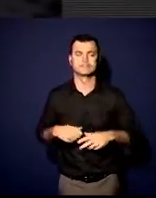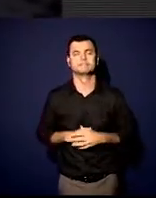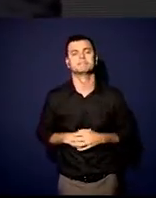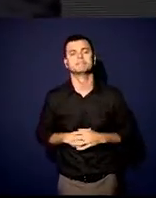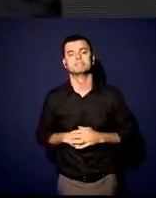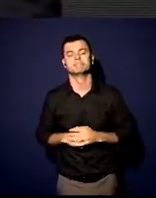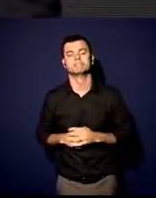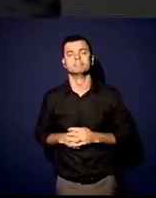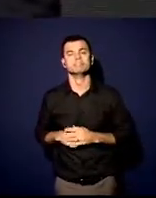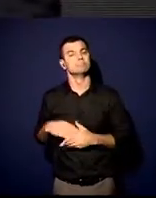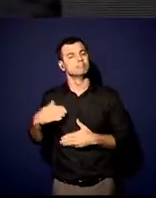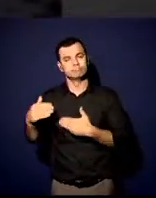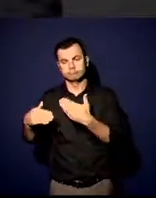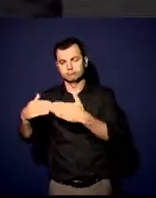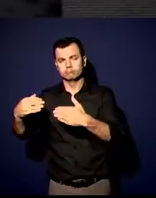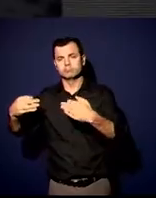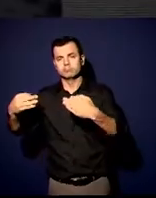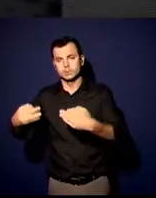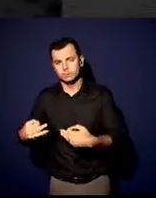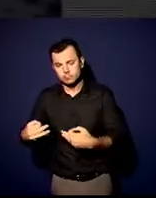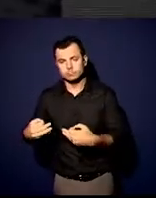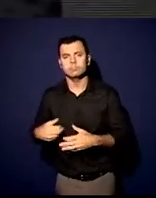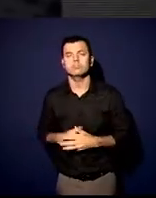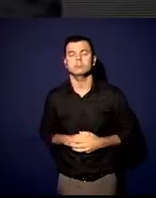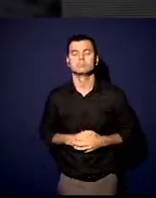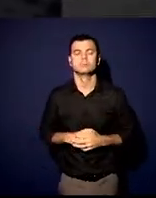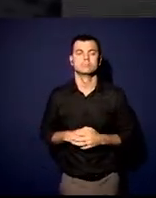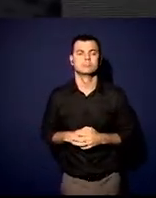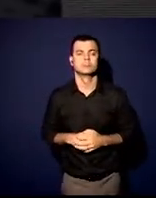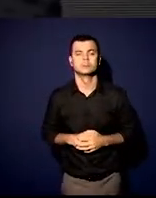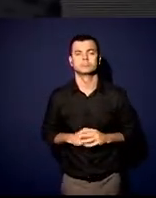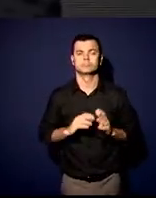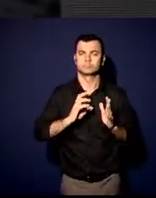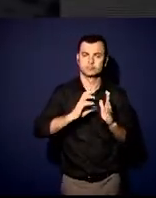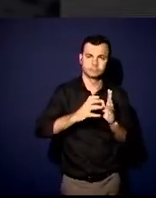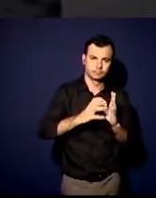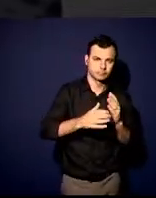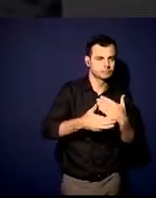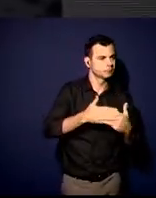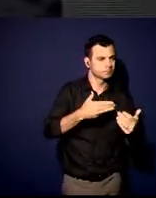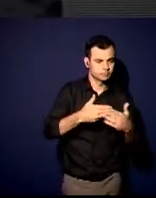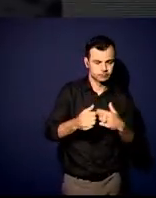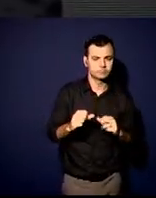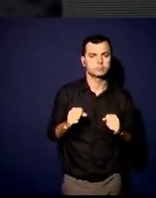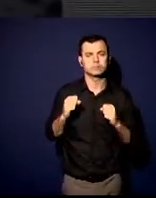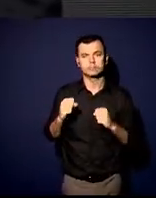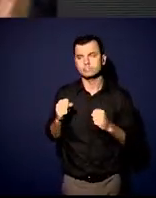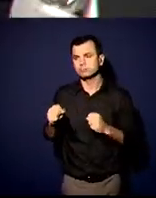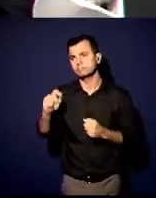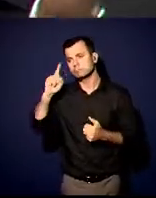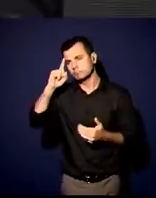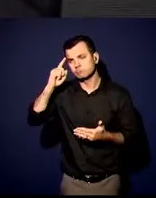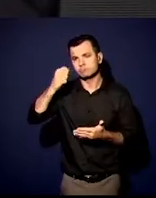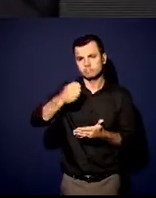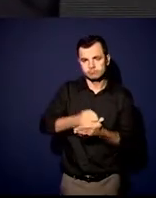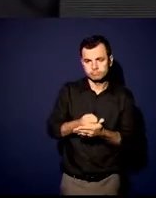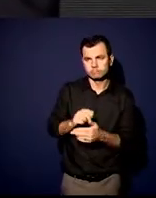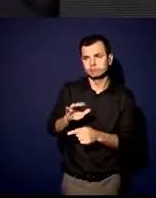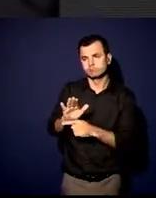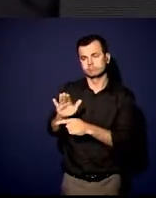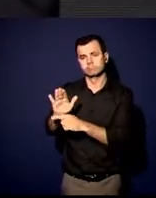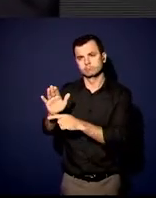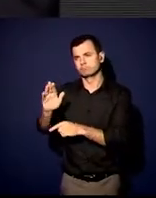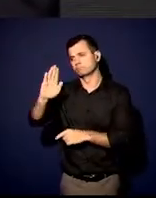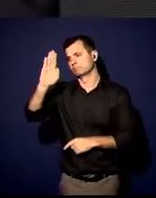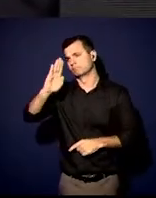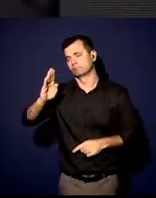conduzido da melhor maneira dando espaço para todos os partidos expressarem as suas decisões e poder contribuir com